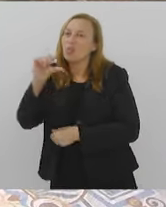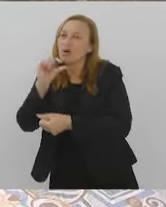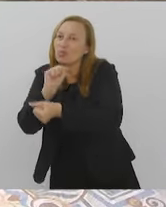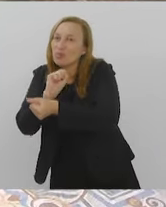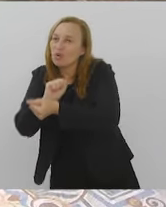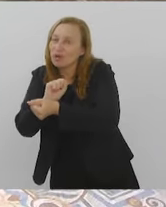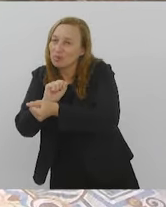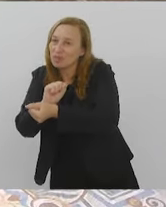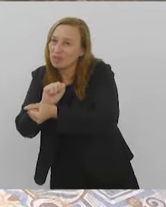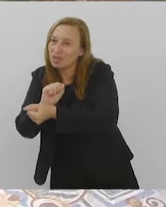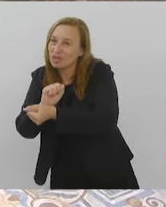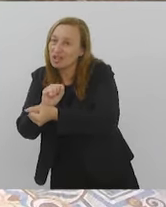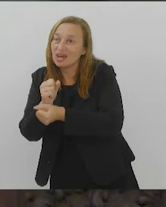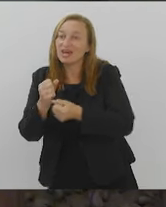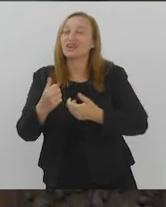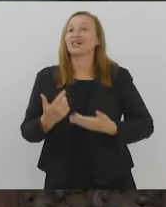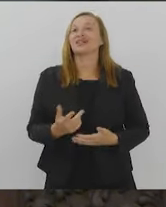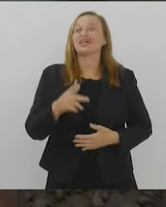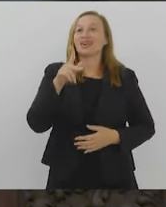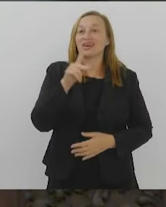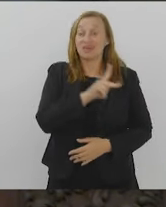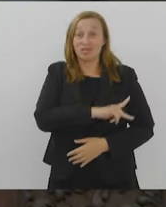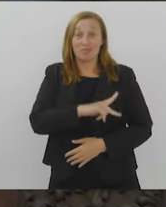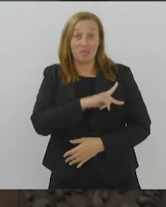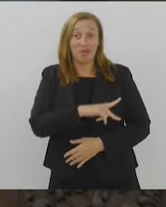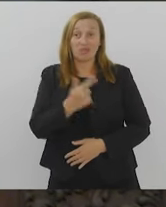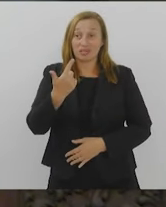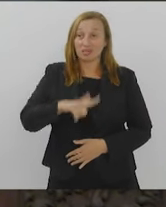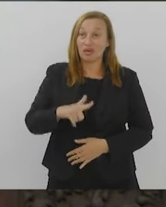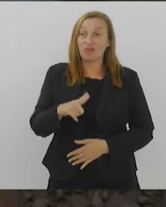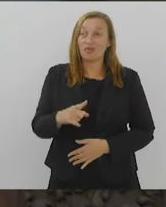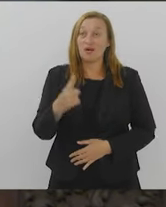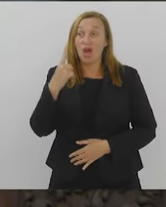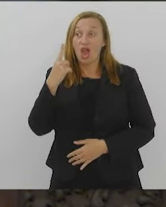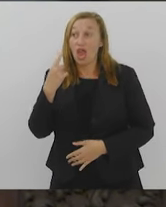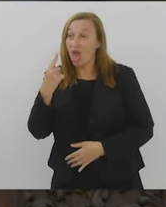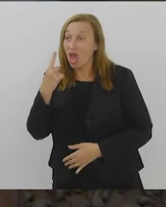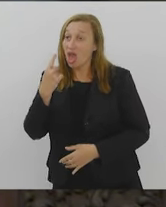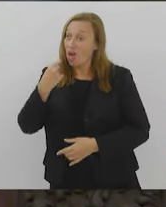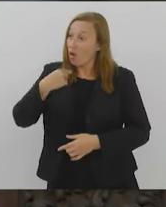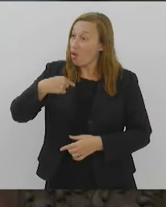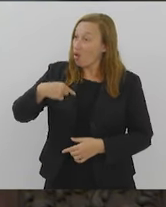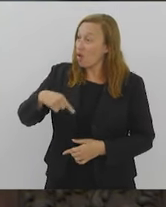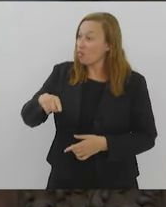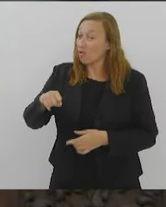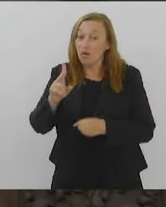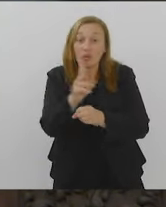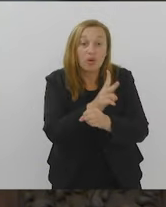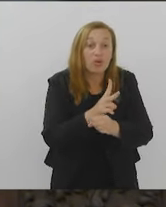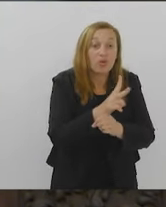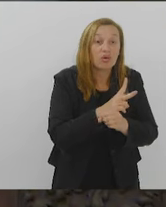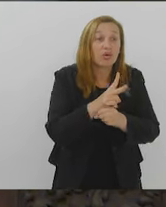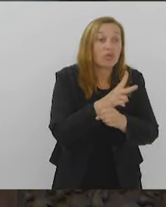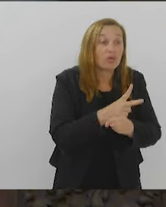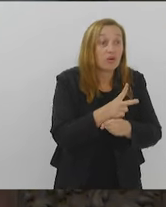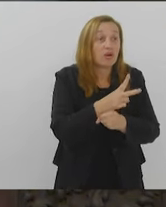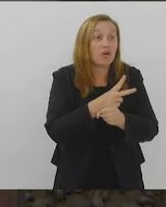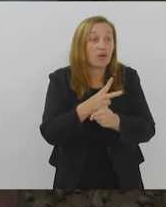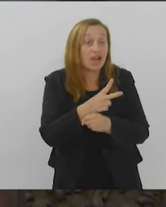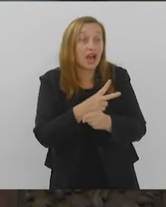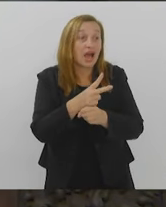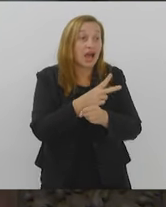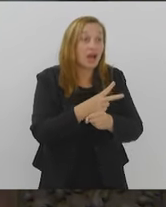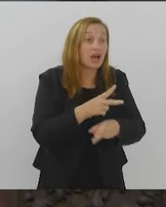tempo. E Paulo Leivas Macalão: vou pescar os pecadores para